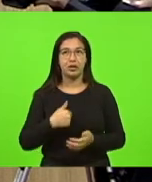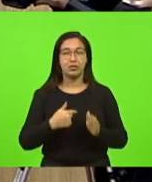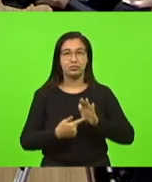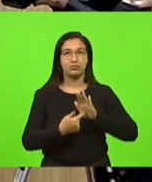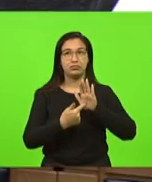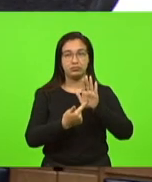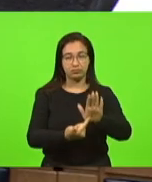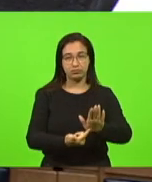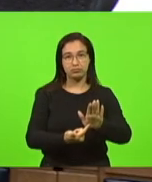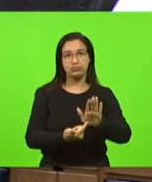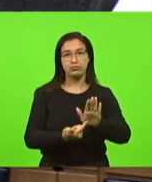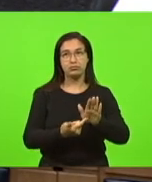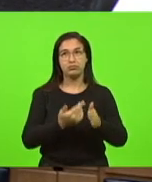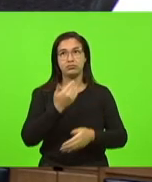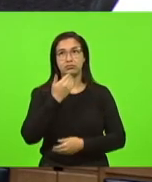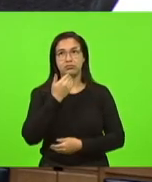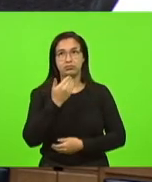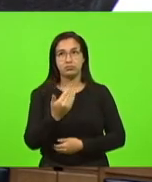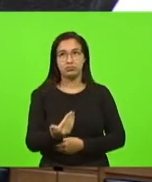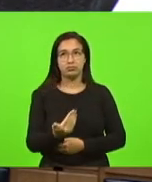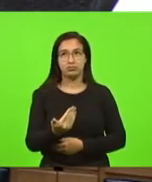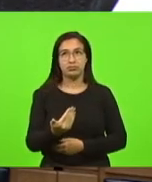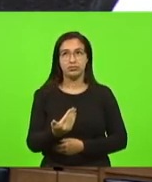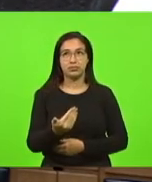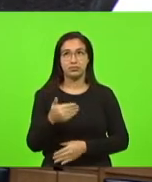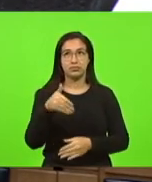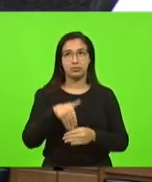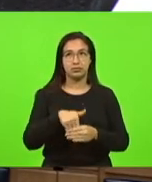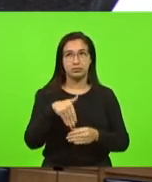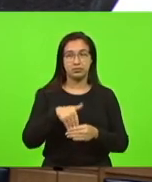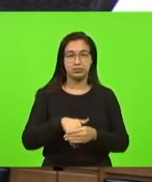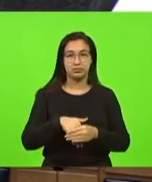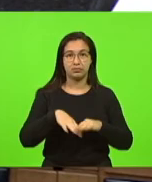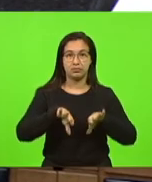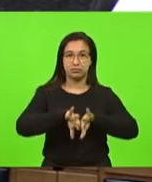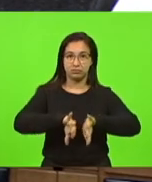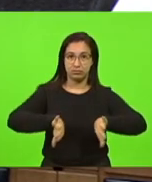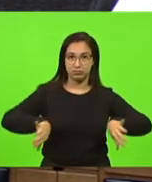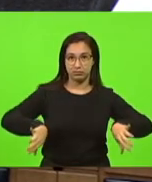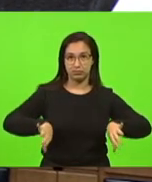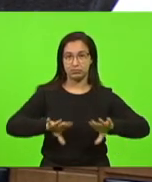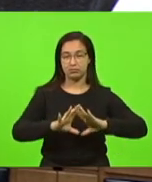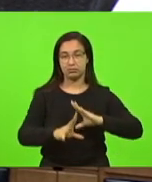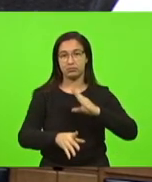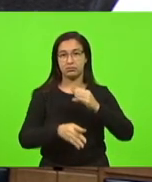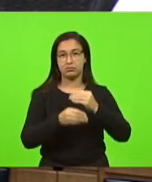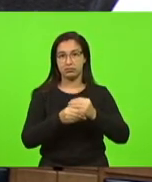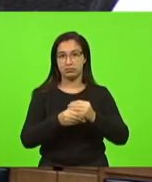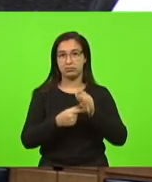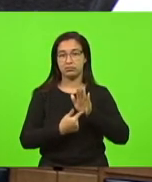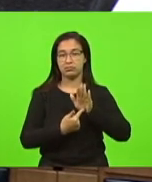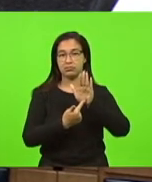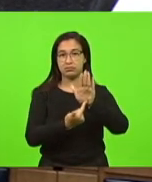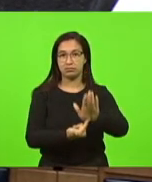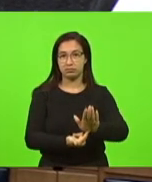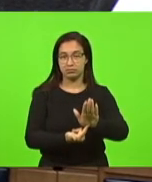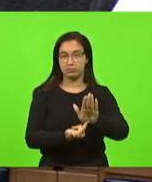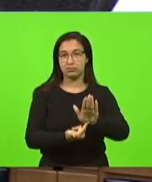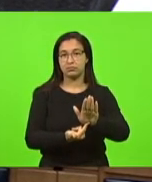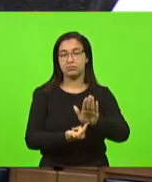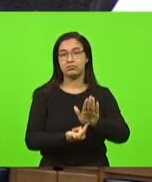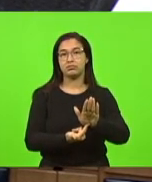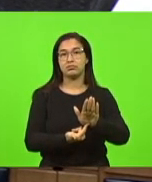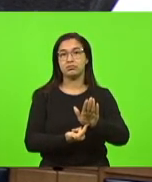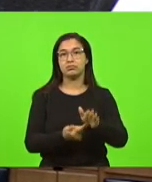presidente, um requerimento para votação em separado de uma emenda apresentada pela